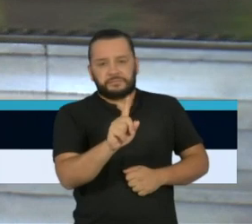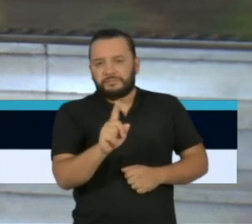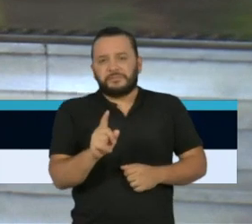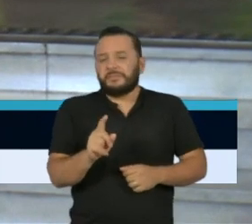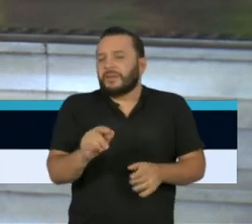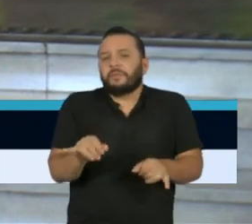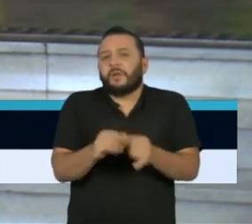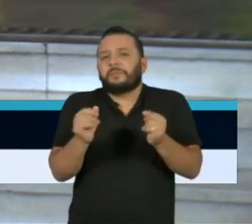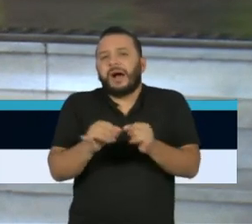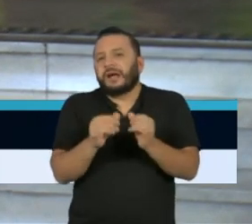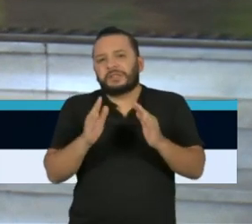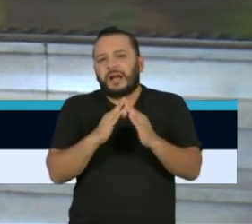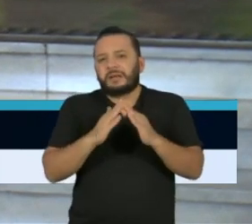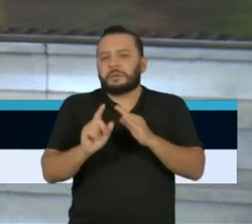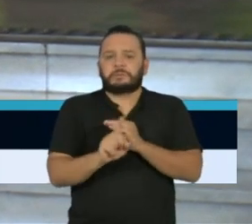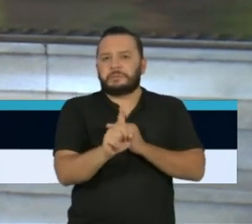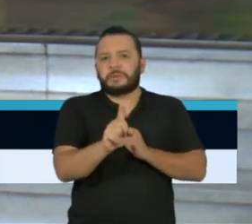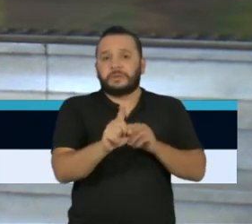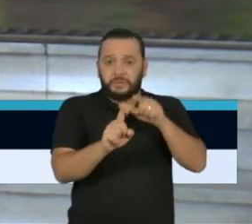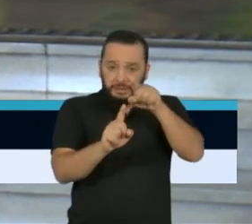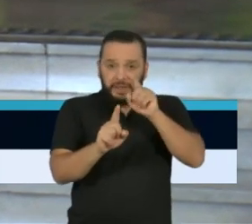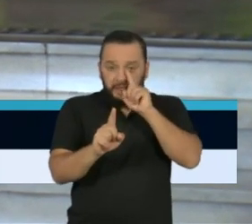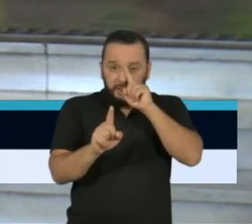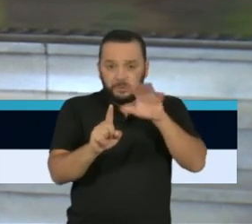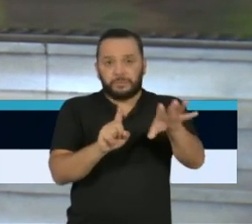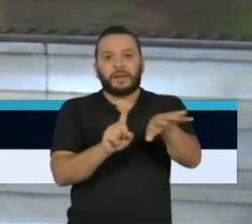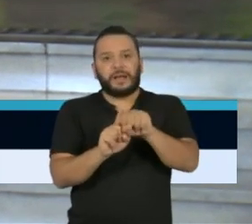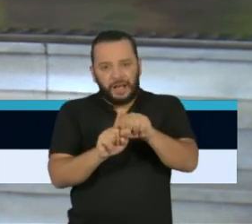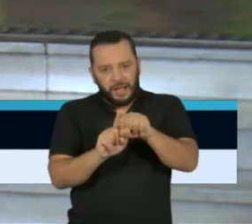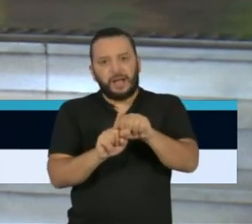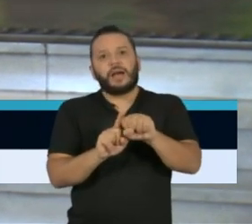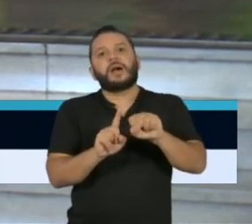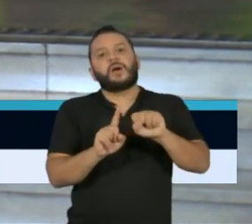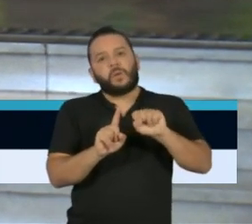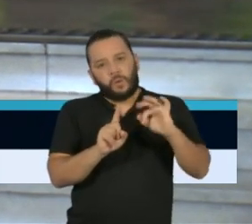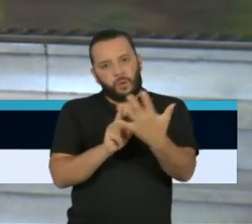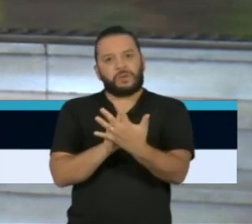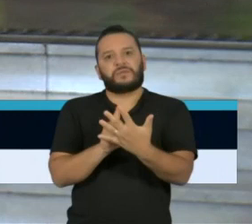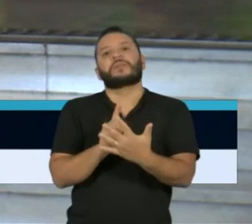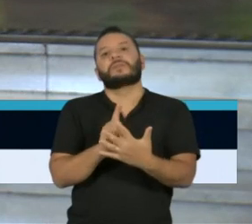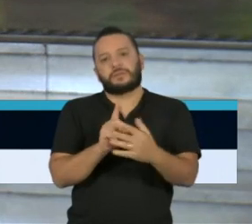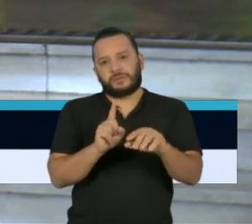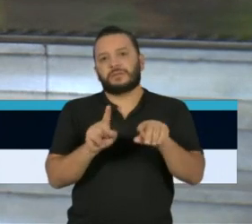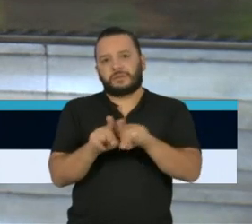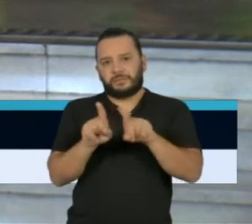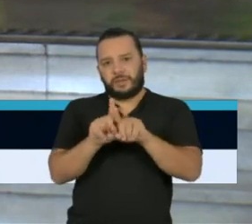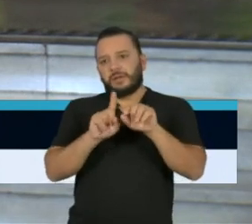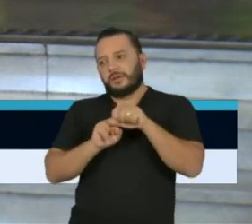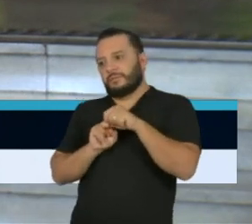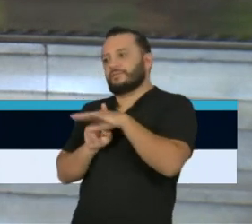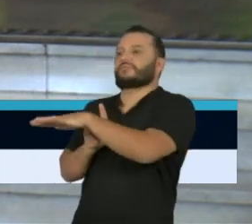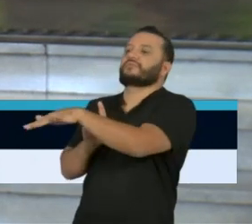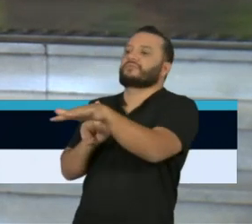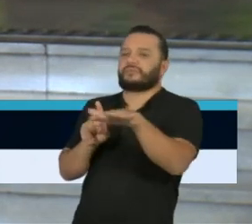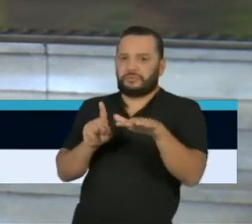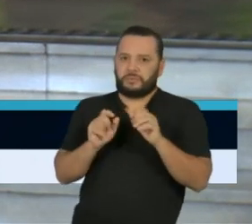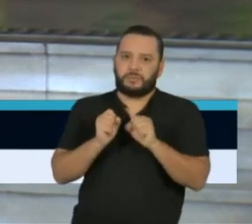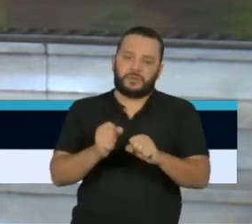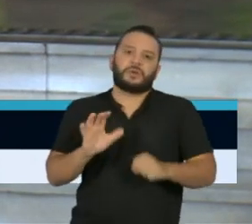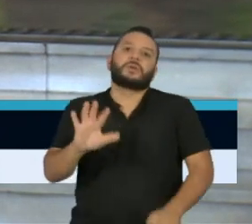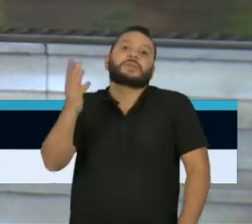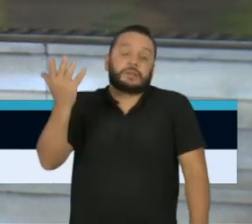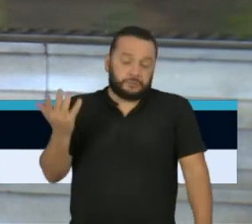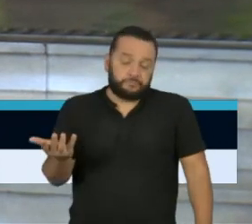essencialidade, você está colocando em risco a sua vida, a sua saúde e também de outras pessoas. Então, é preciso